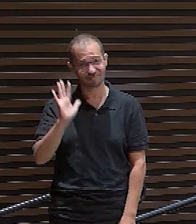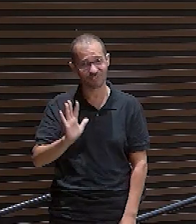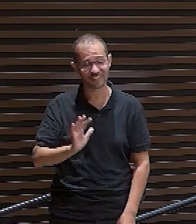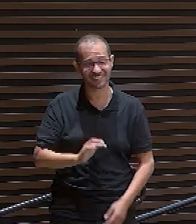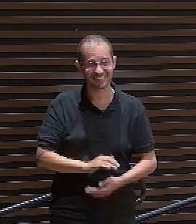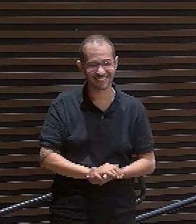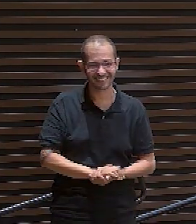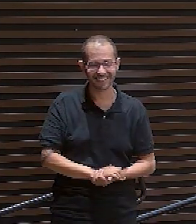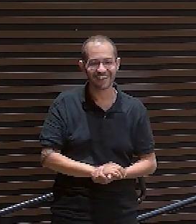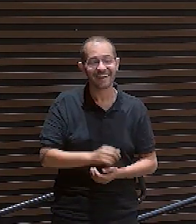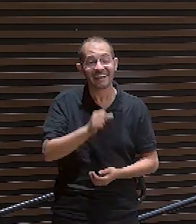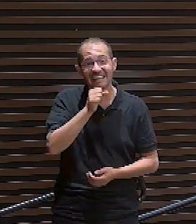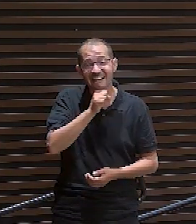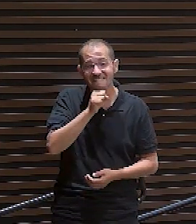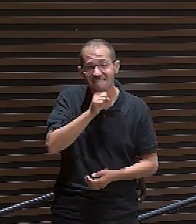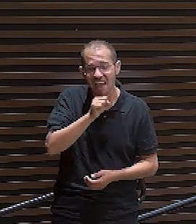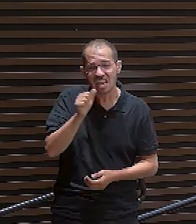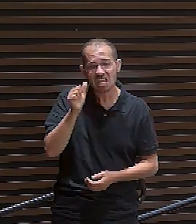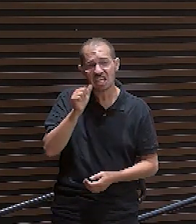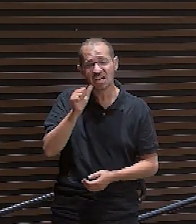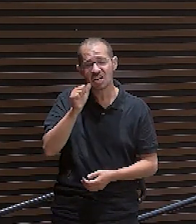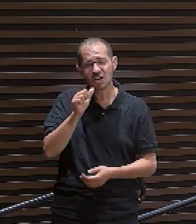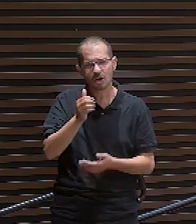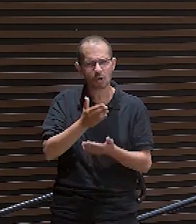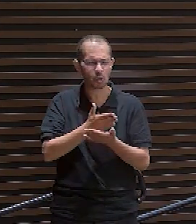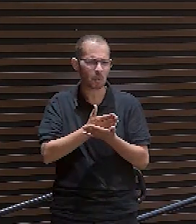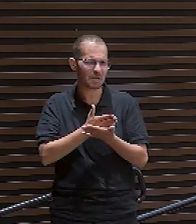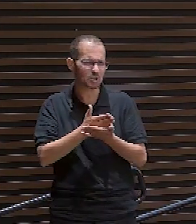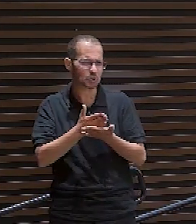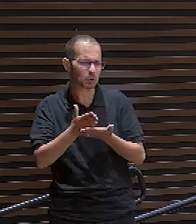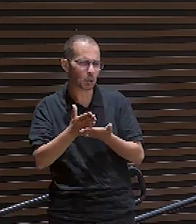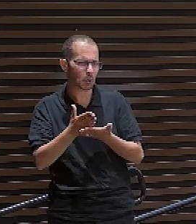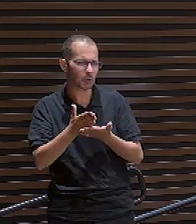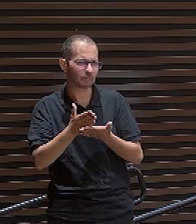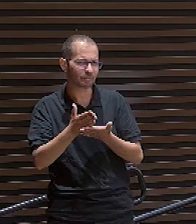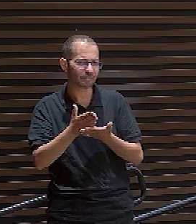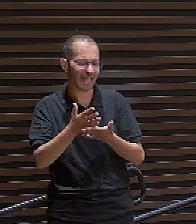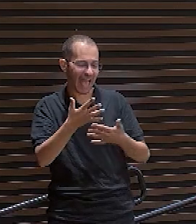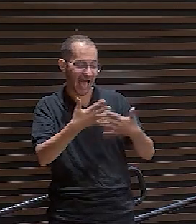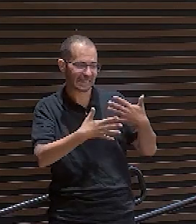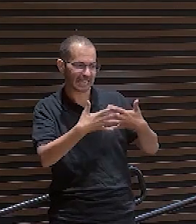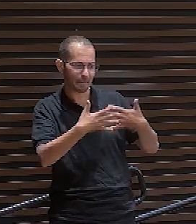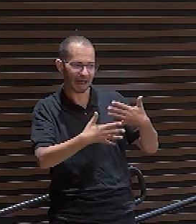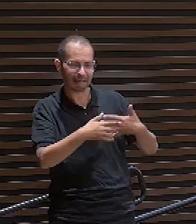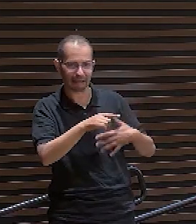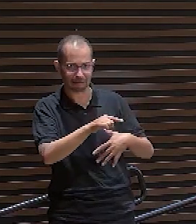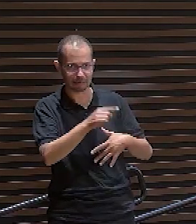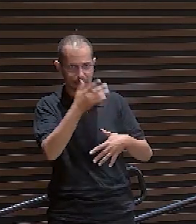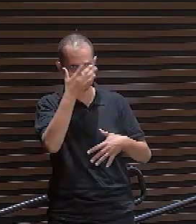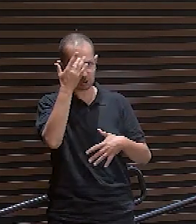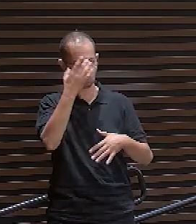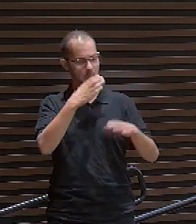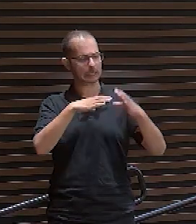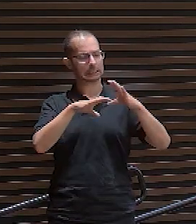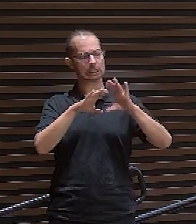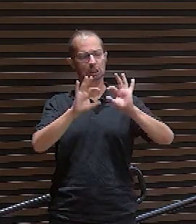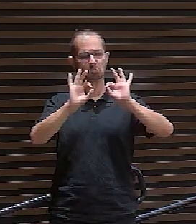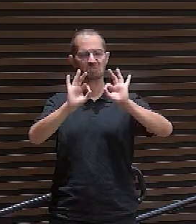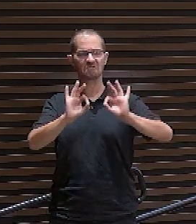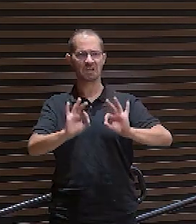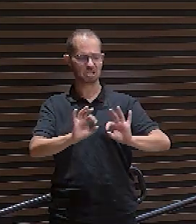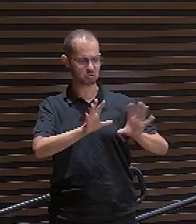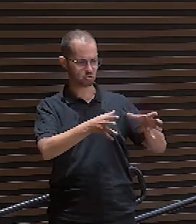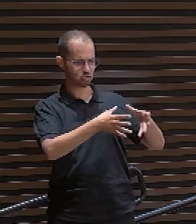E ela começou a perturbar os afinados, a elite do